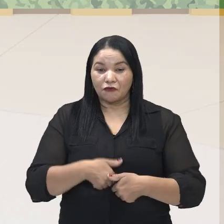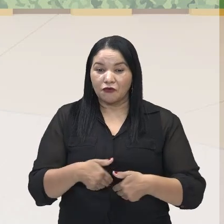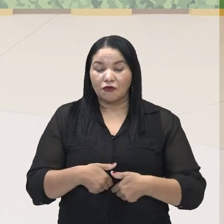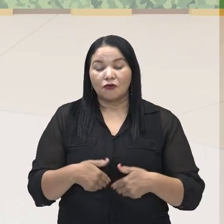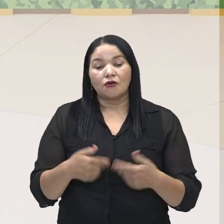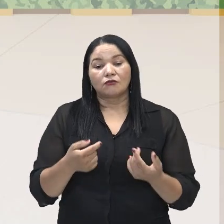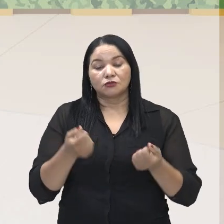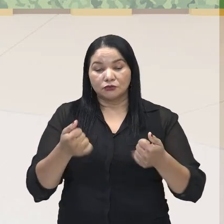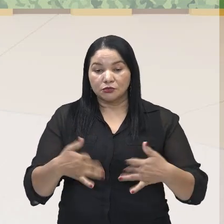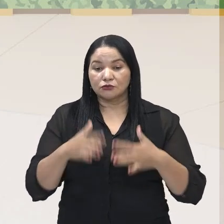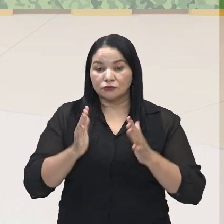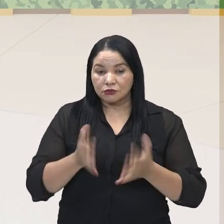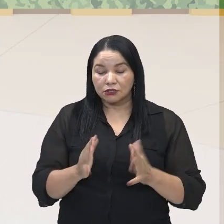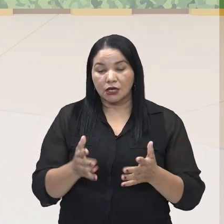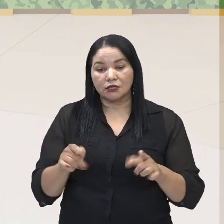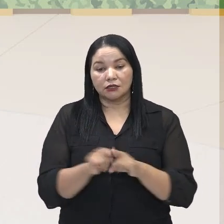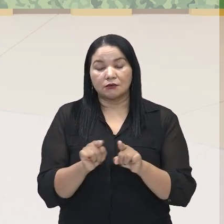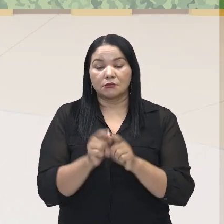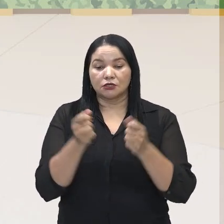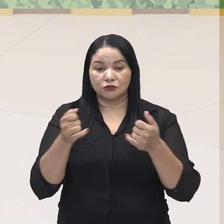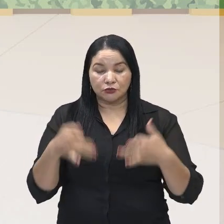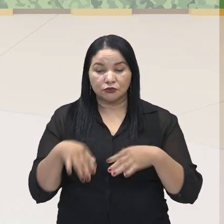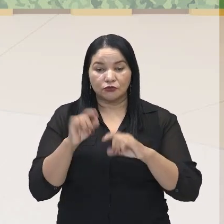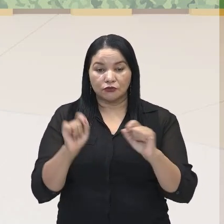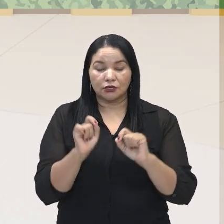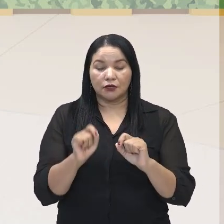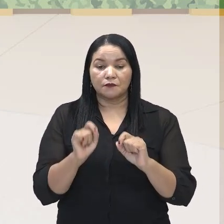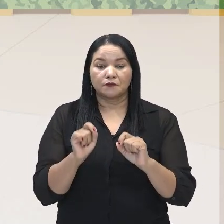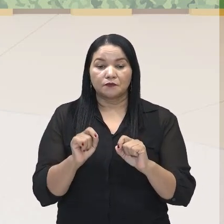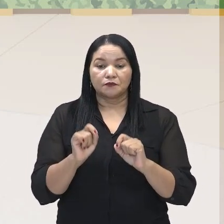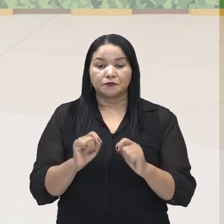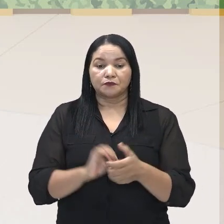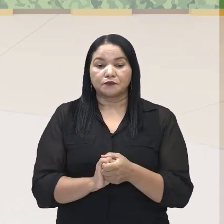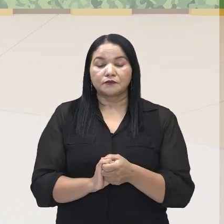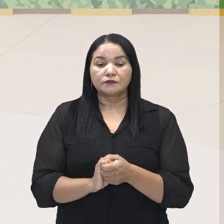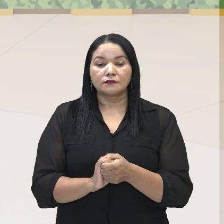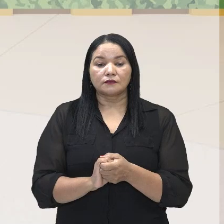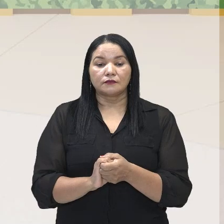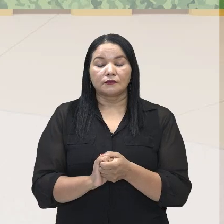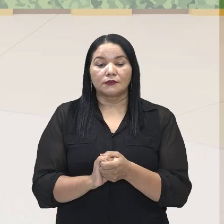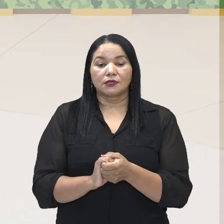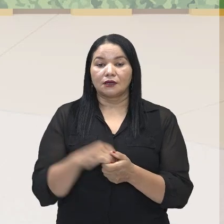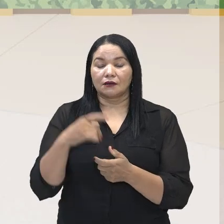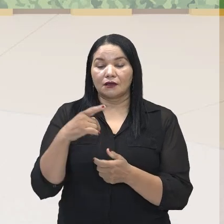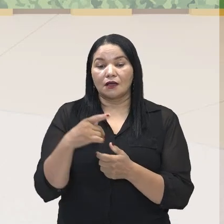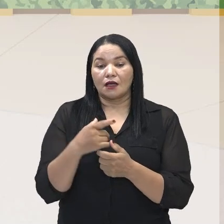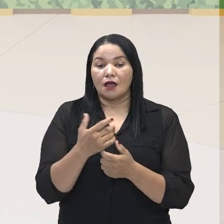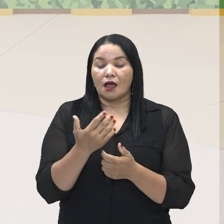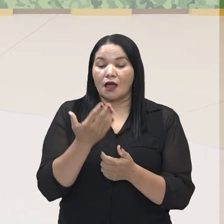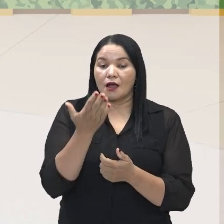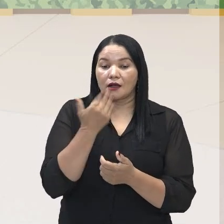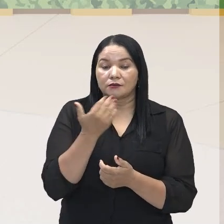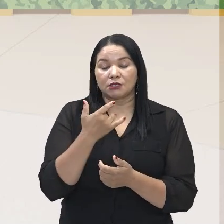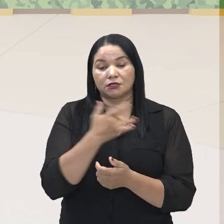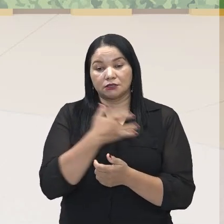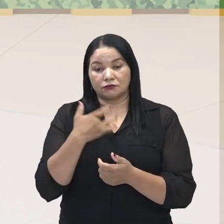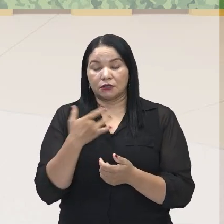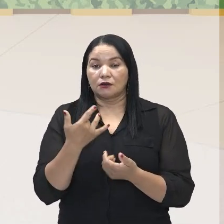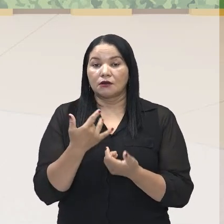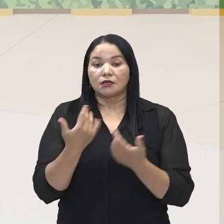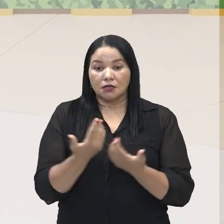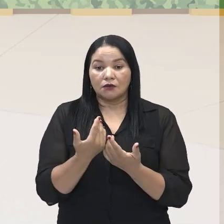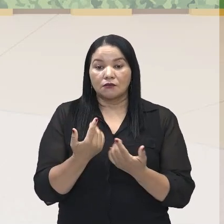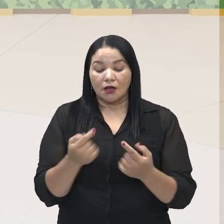falamos também ali na erradicação da fome, em questão de alimentação saudável, e a água potável